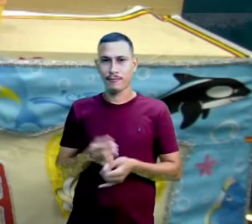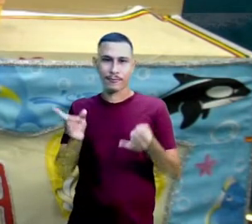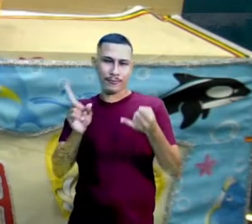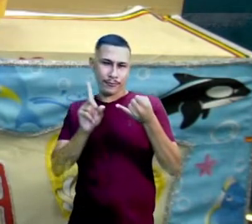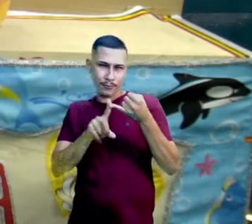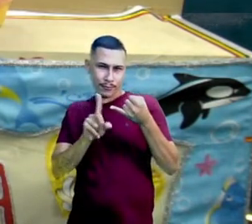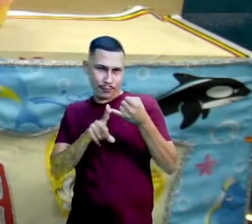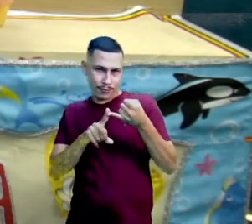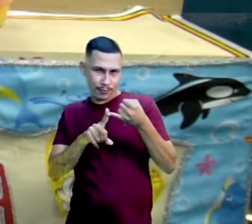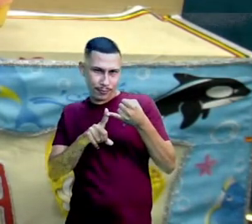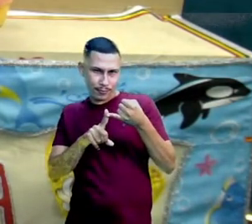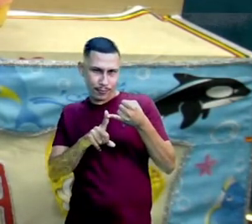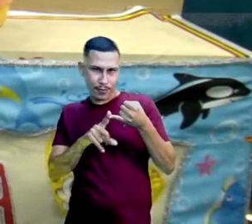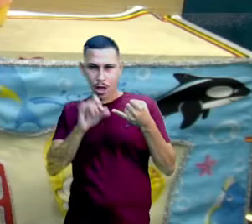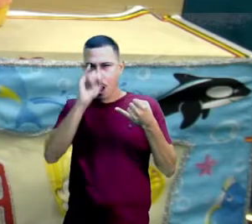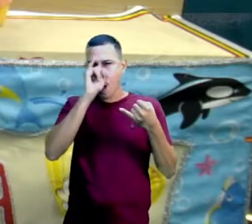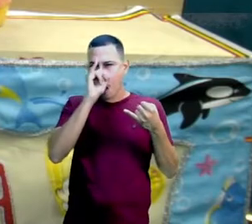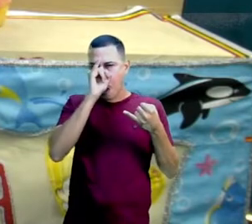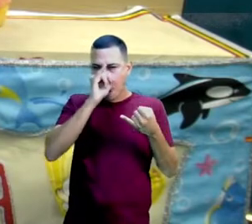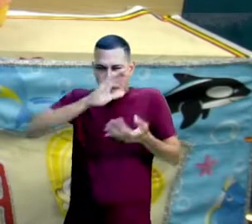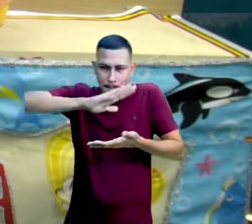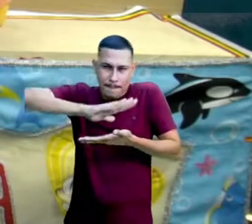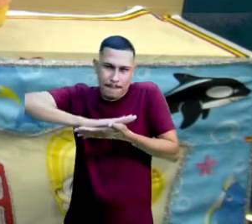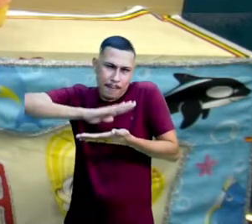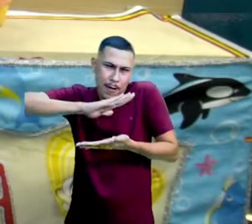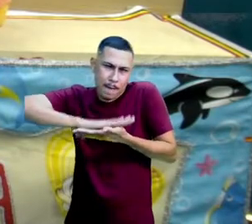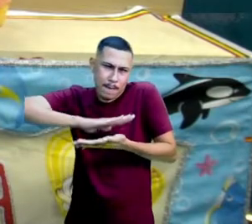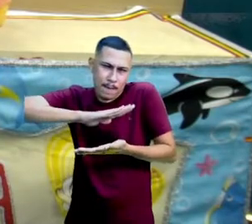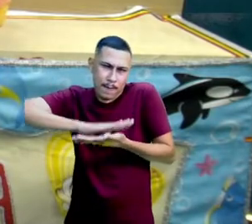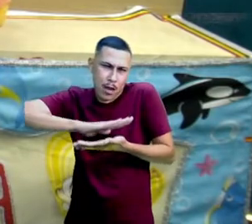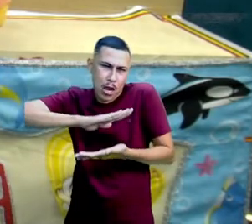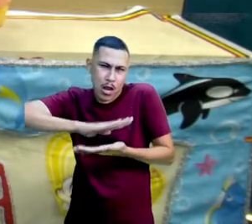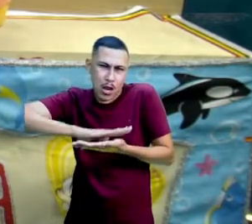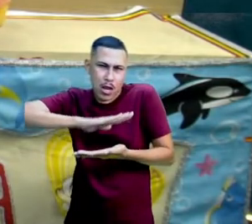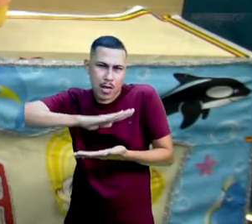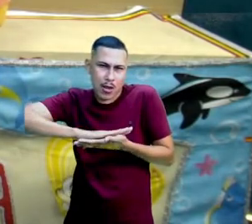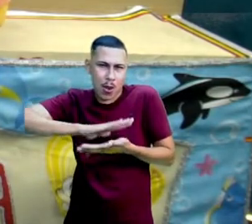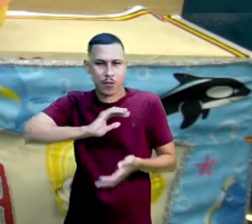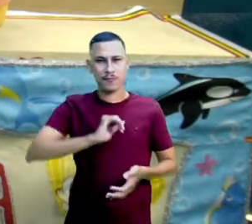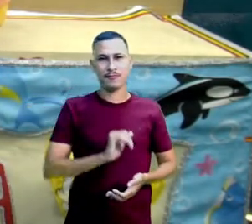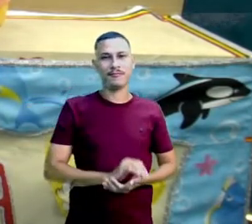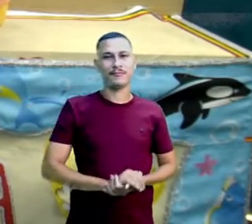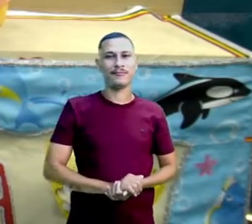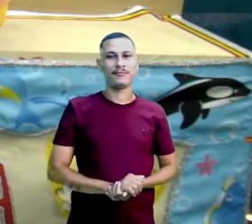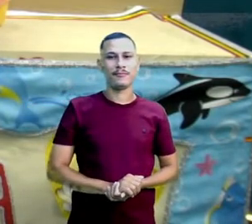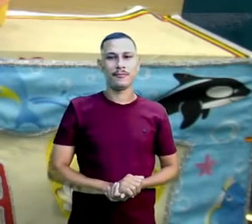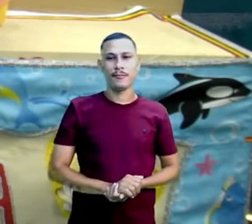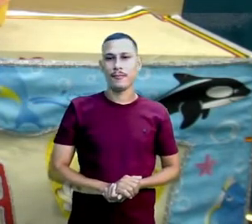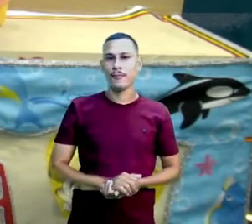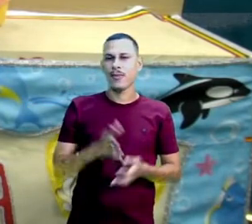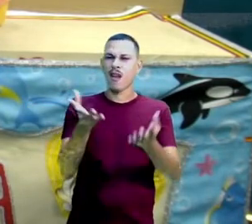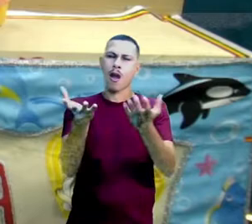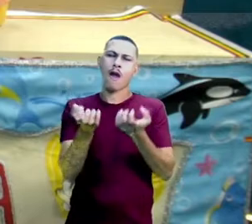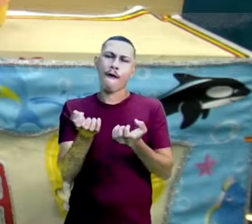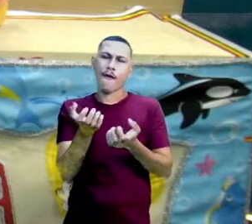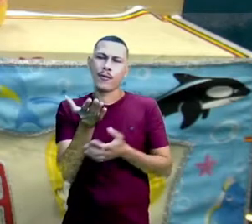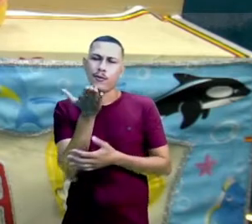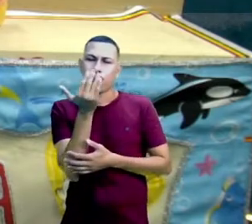bacon. Vê como ele é, leiturinha. Queria comer bacon. Ele queria